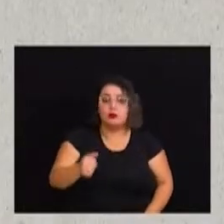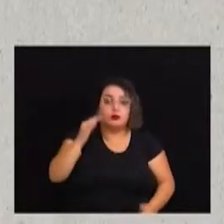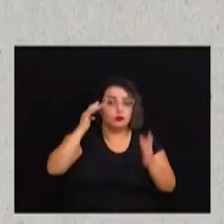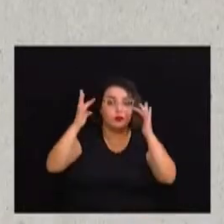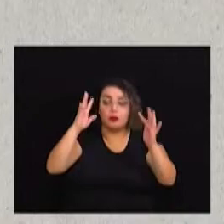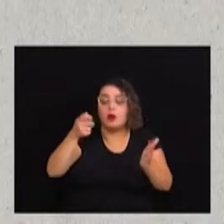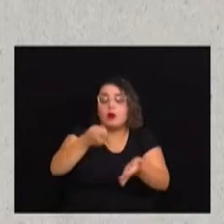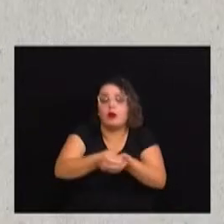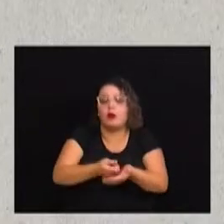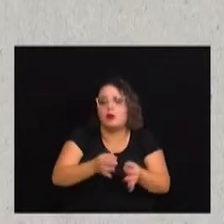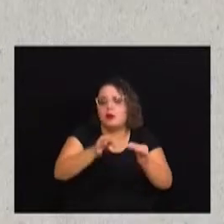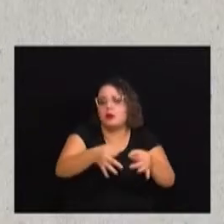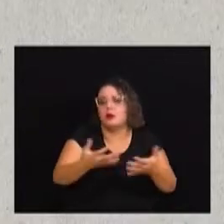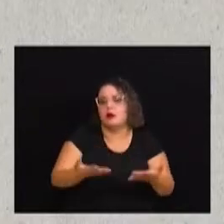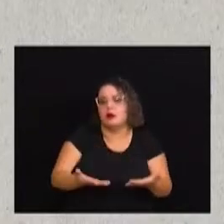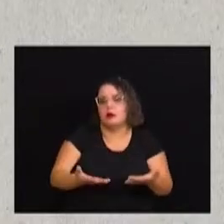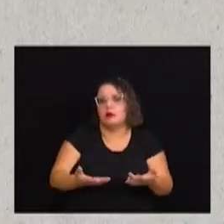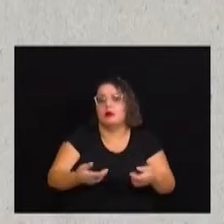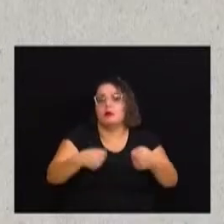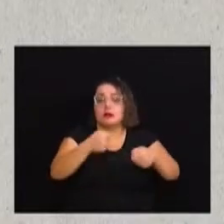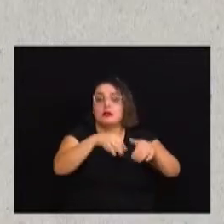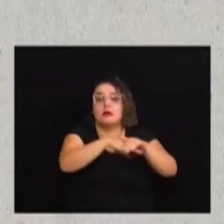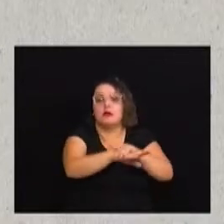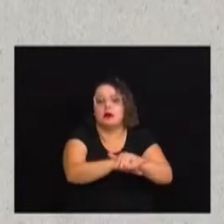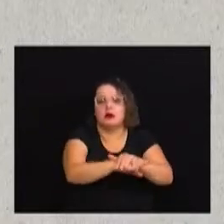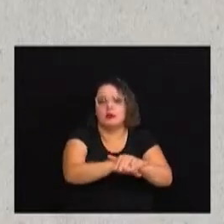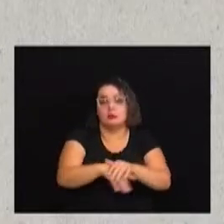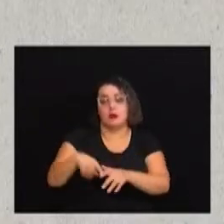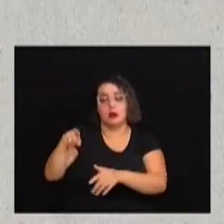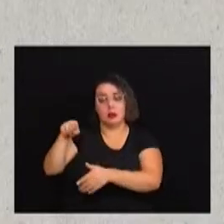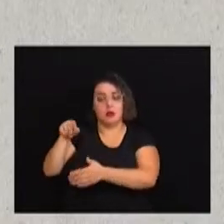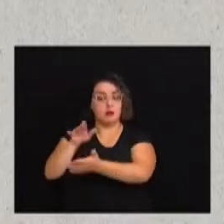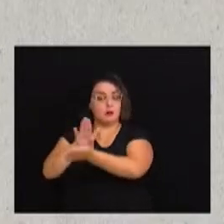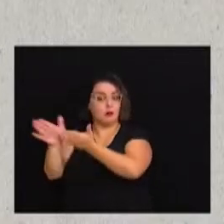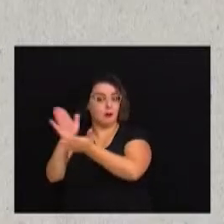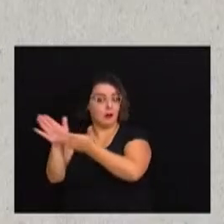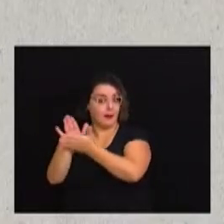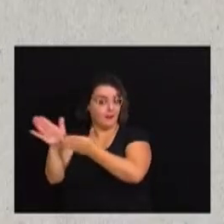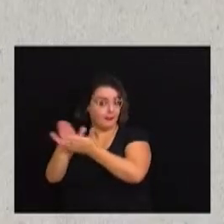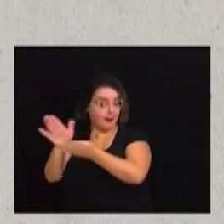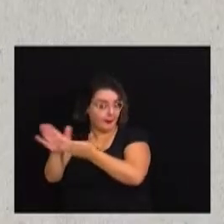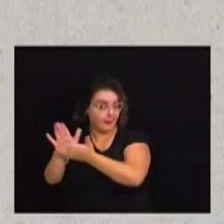realizou um sonho, né, porque ele precisa guardar. Enquanto o gastador,